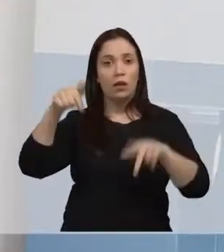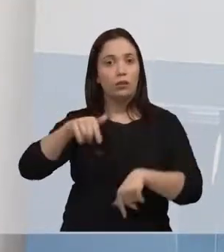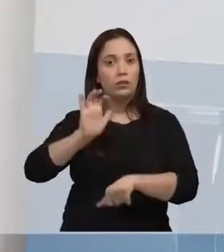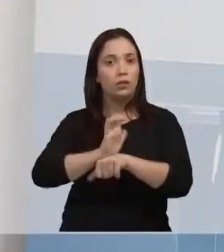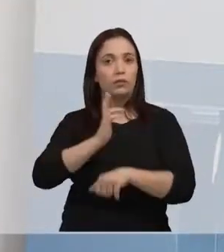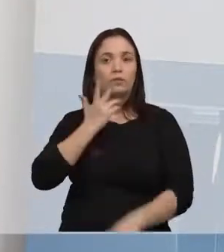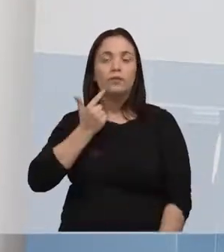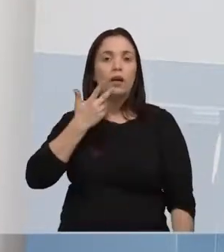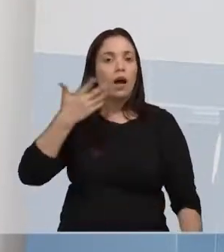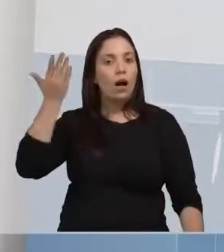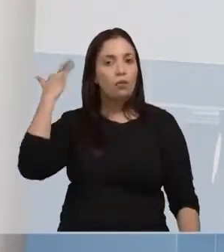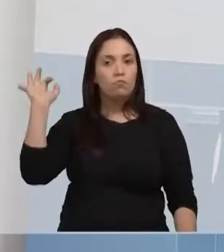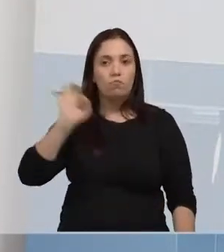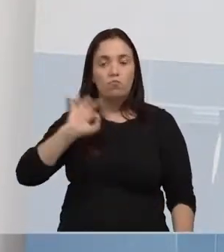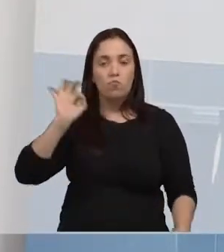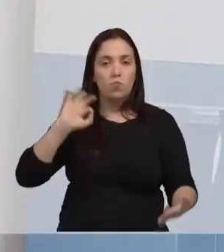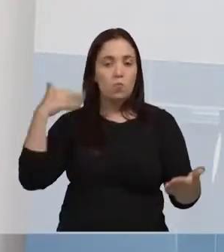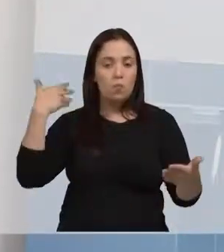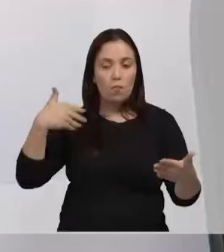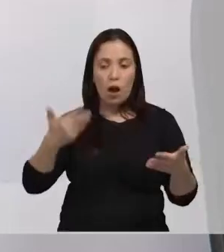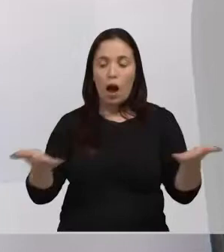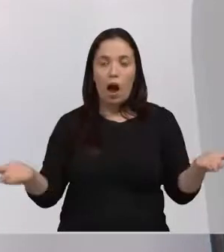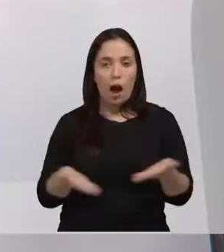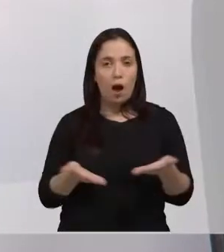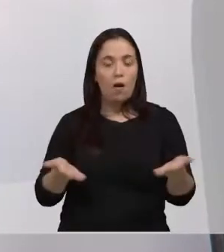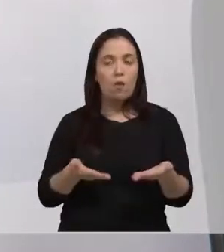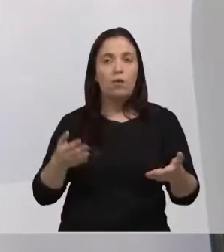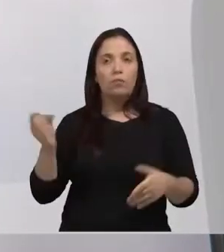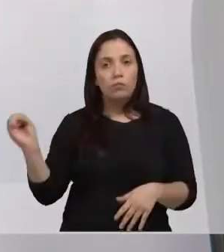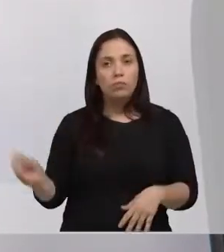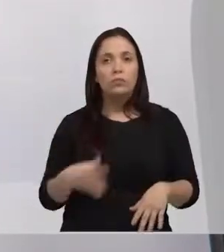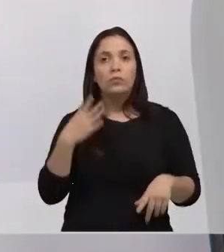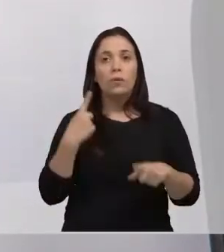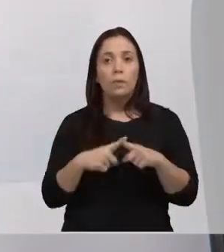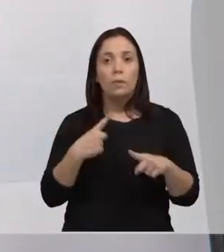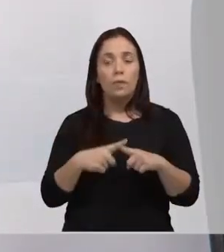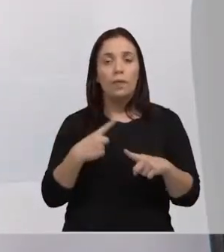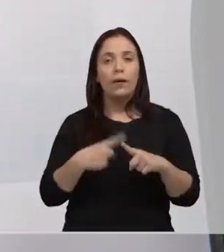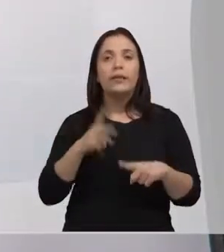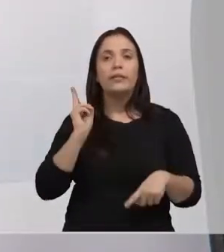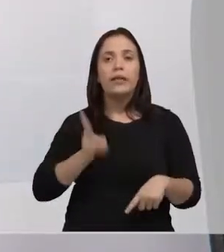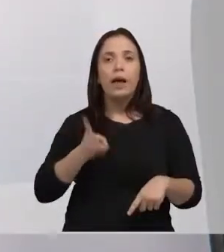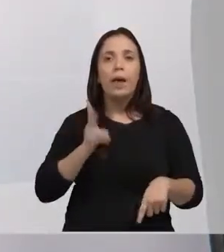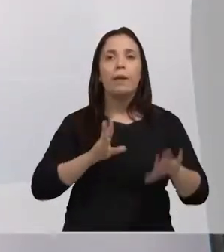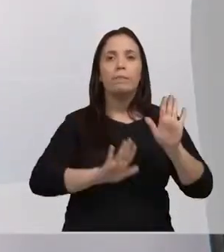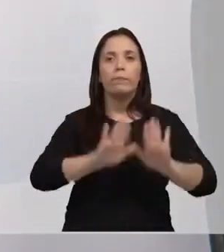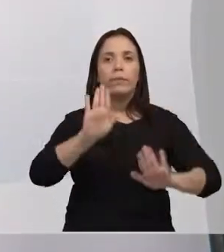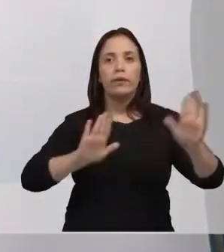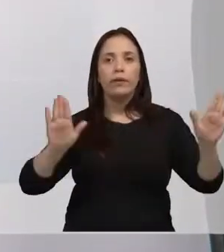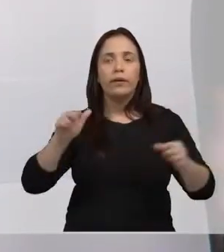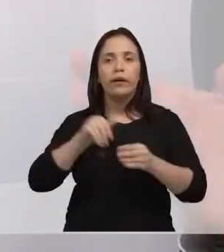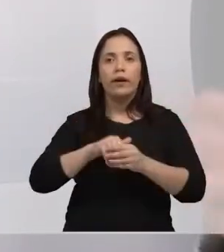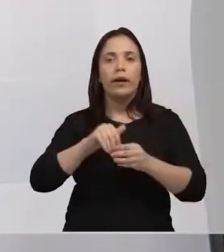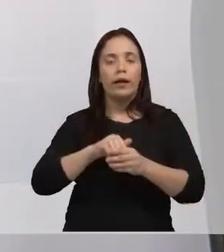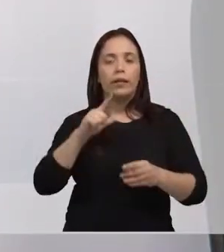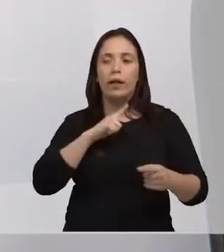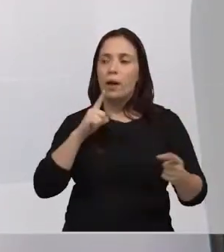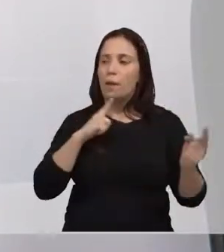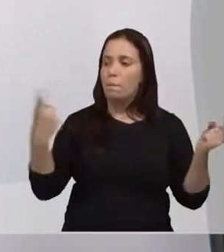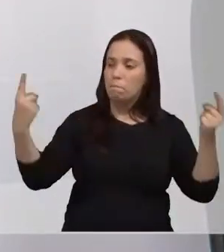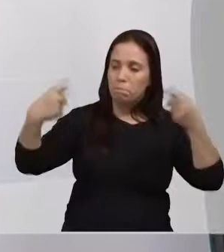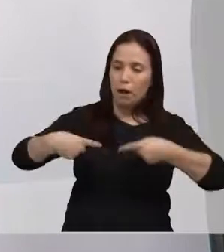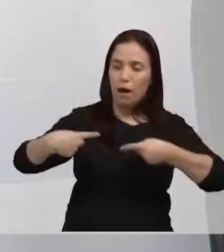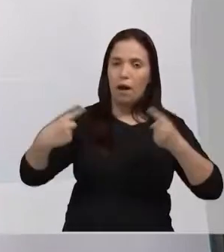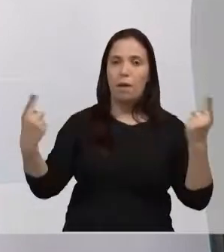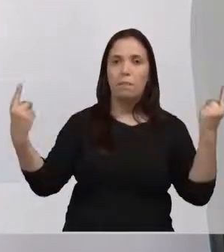2014. Né? Isso é um fato inédito. Por quê? Quase sempre as candidaturas de oposição são formadas